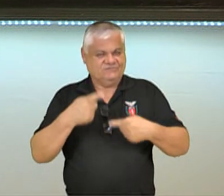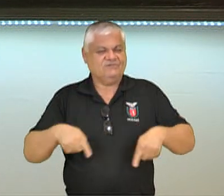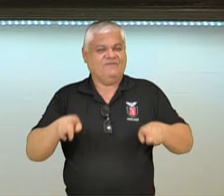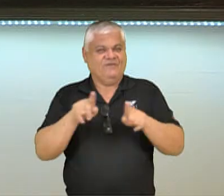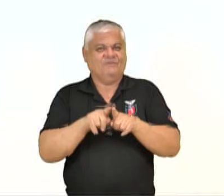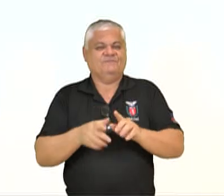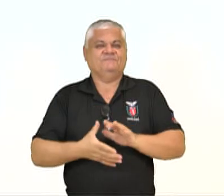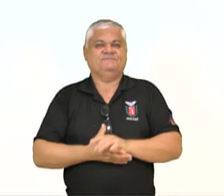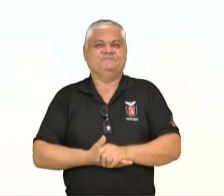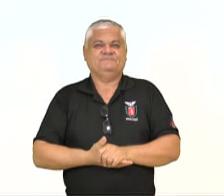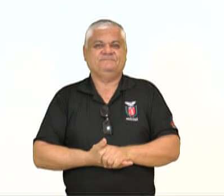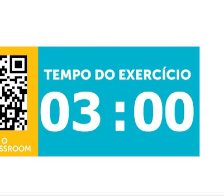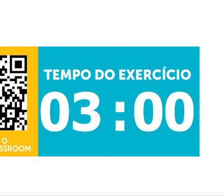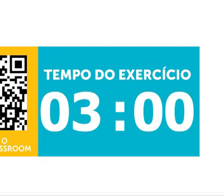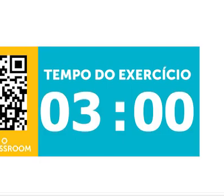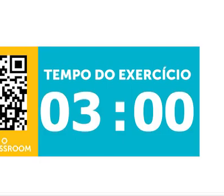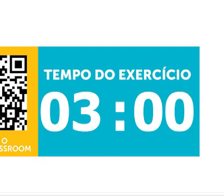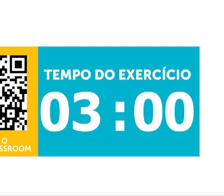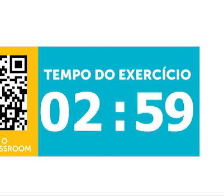gente volta logo.